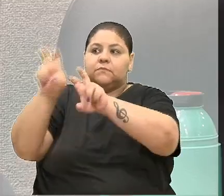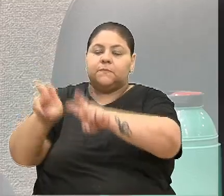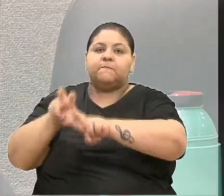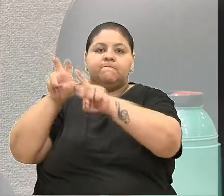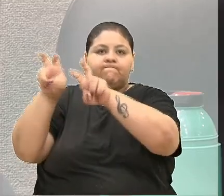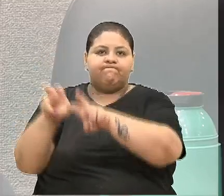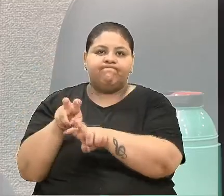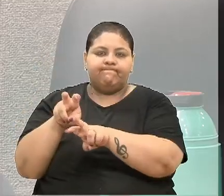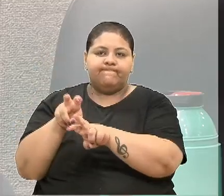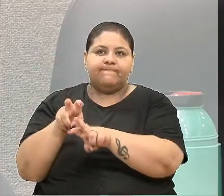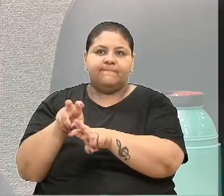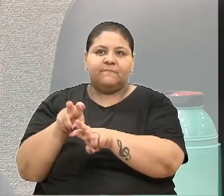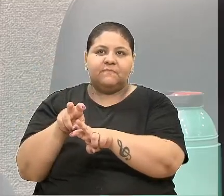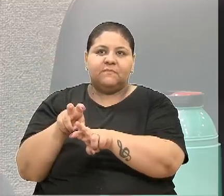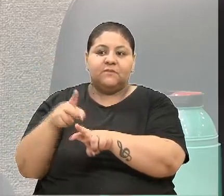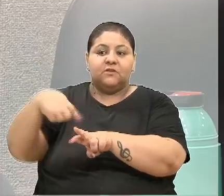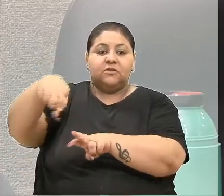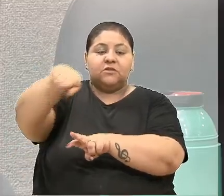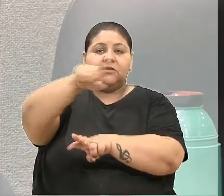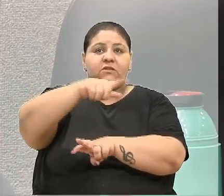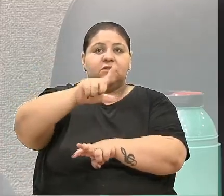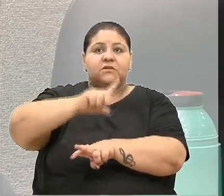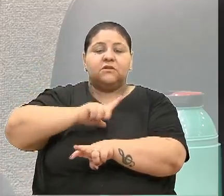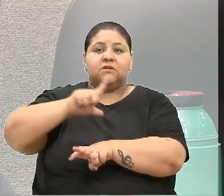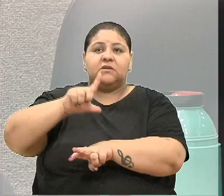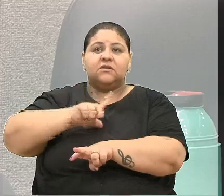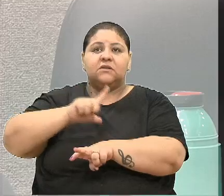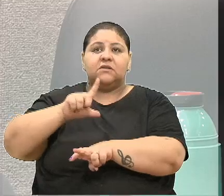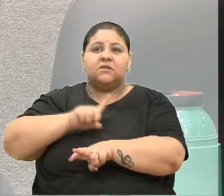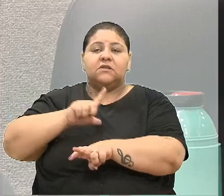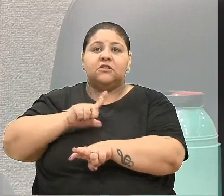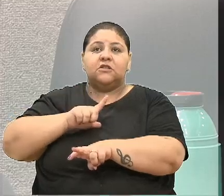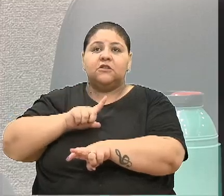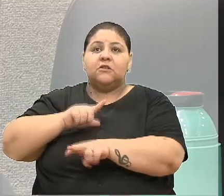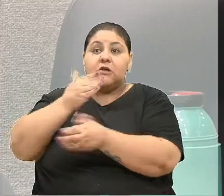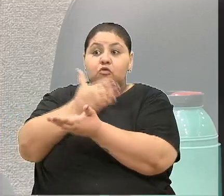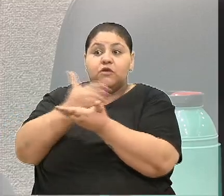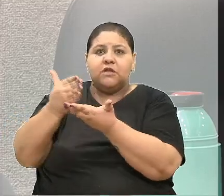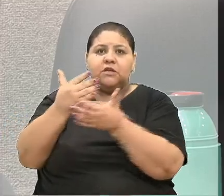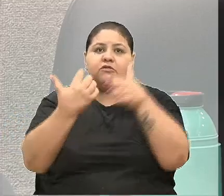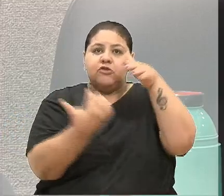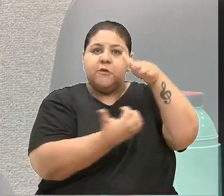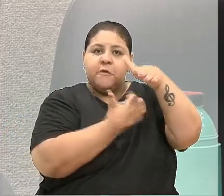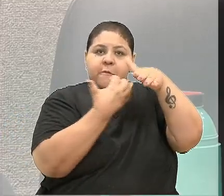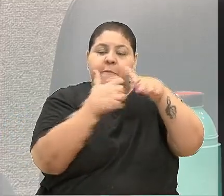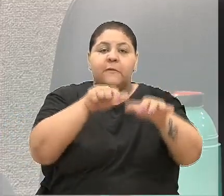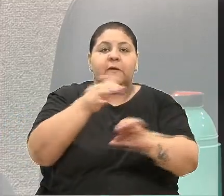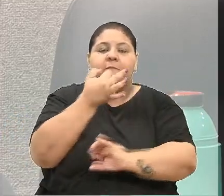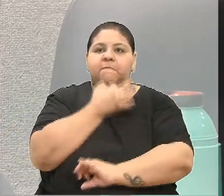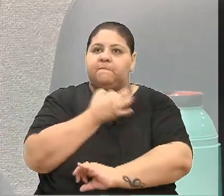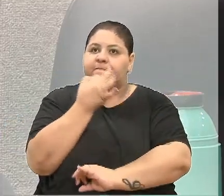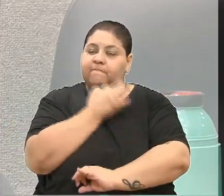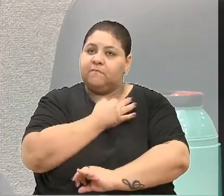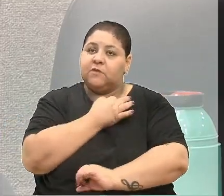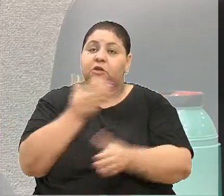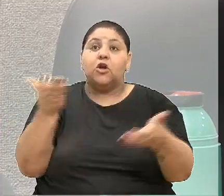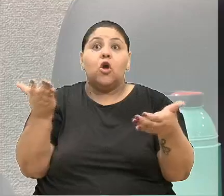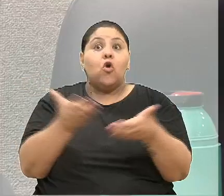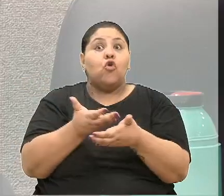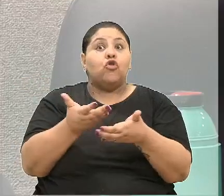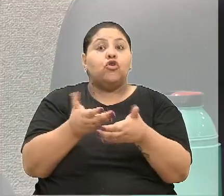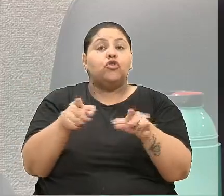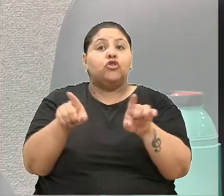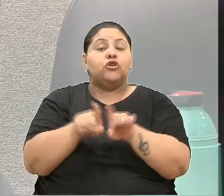agricultora, de que nós tivemos uma evasão de empresas em Caxias do Sul. E nós estamos tendo